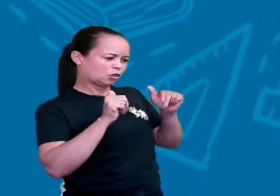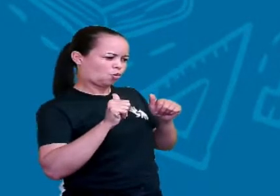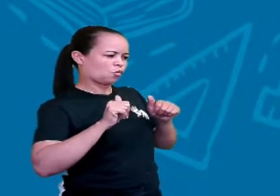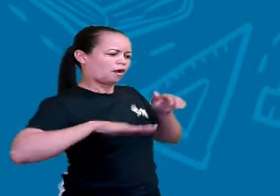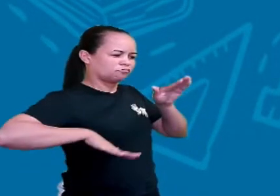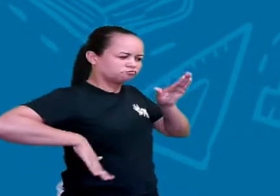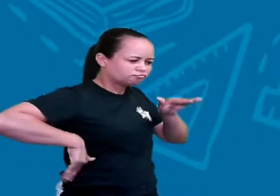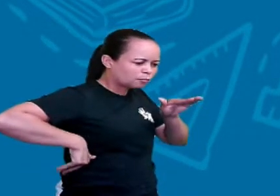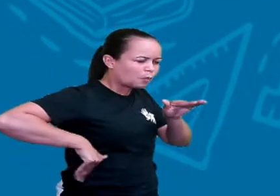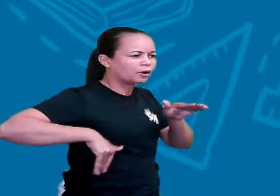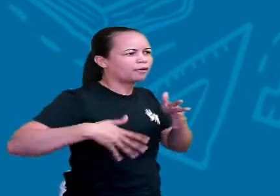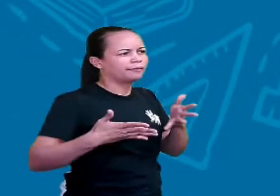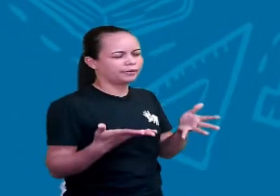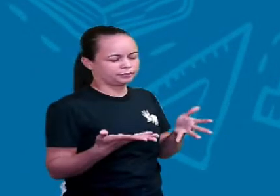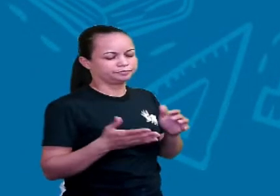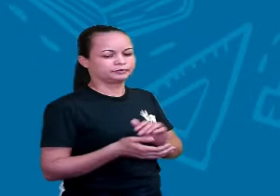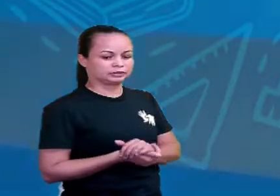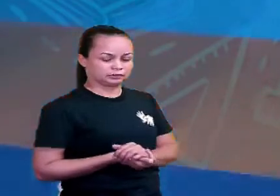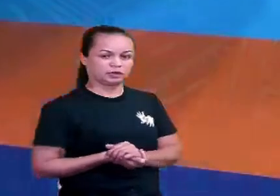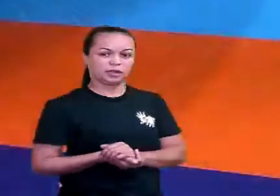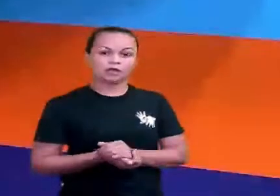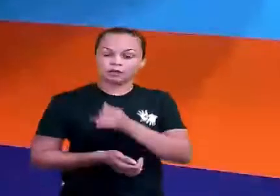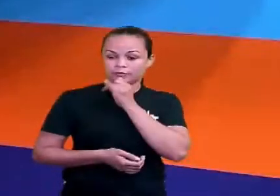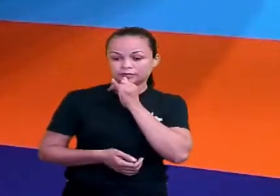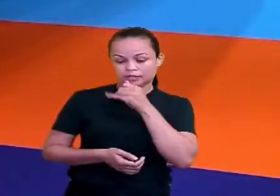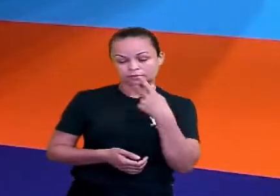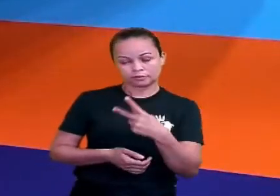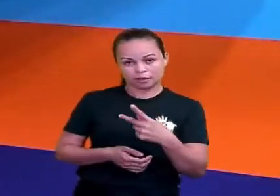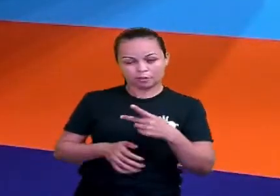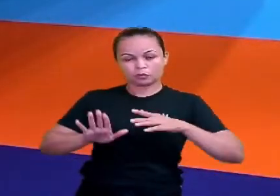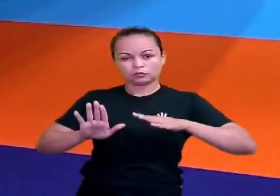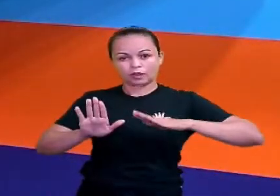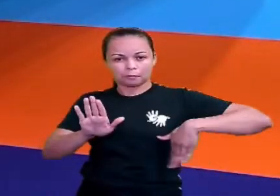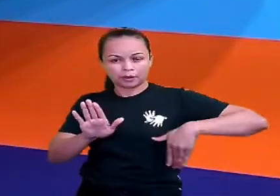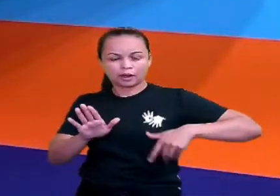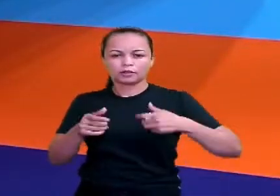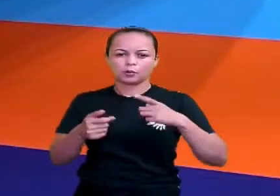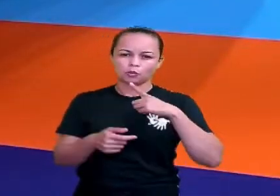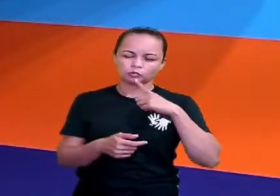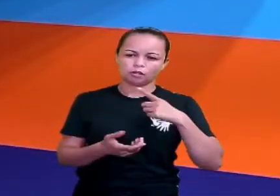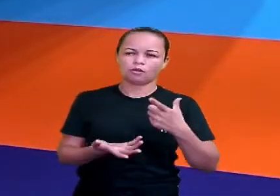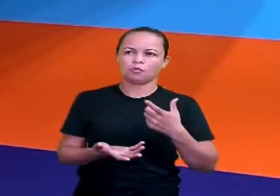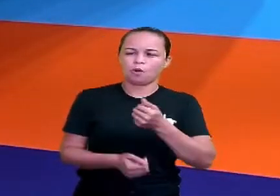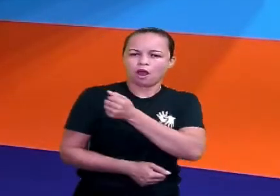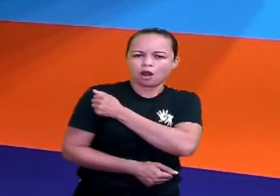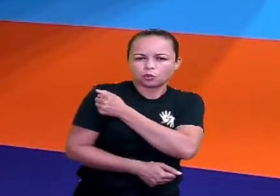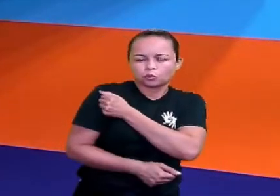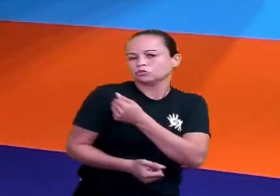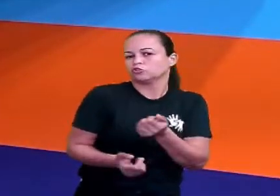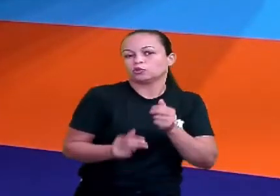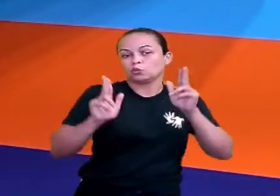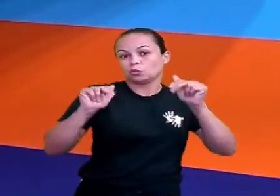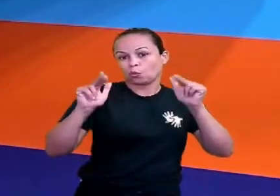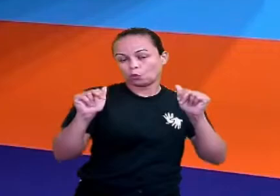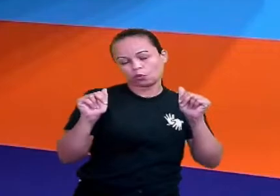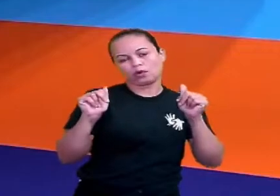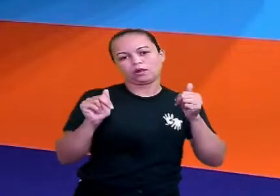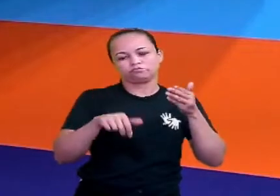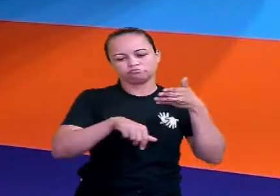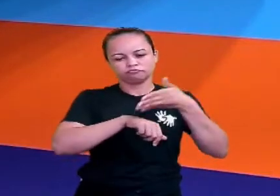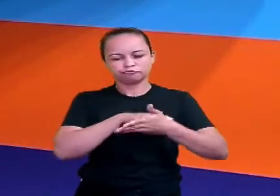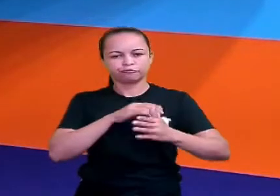Eu estou dando esse exemplo da praia porque eu tenho muitos alunos lá em Pirituba que nunca foram na praia, não conhecem a praia. Então, isso é um sonho